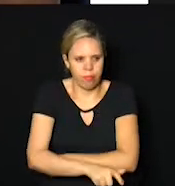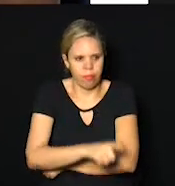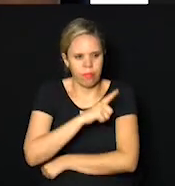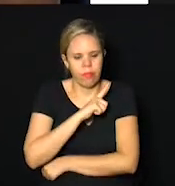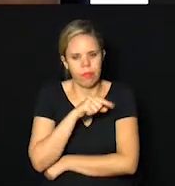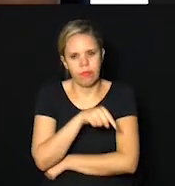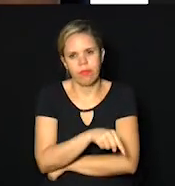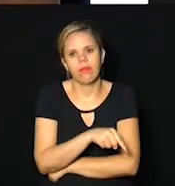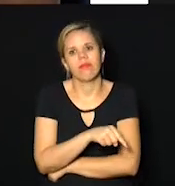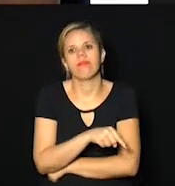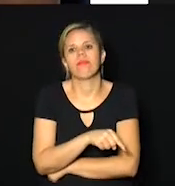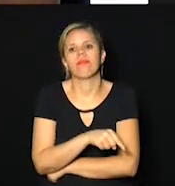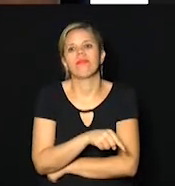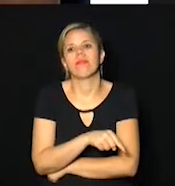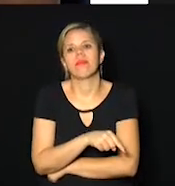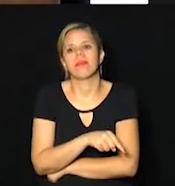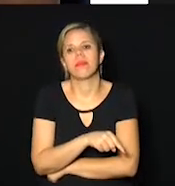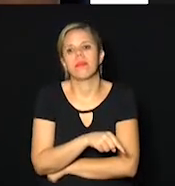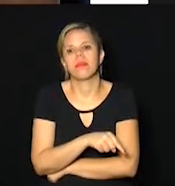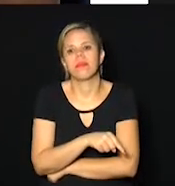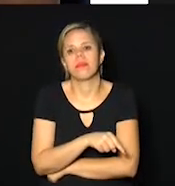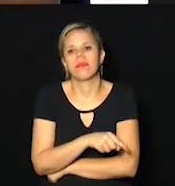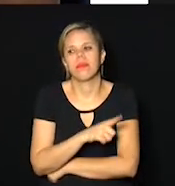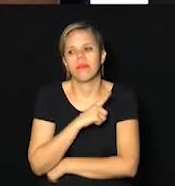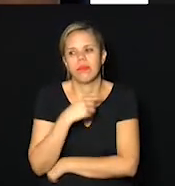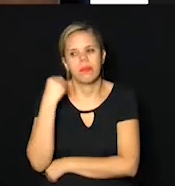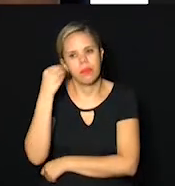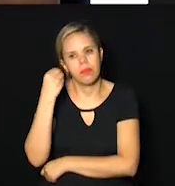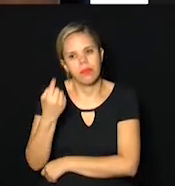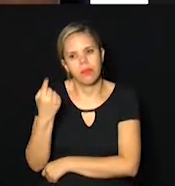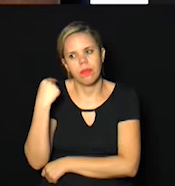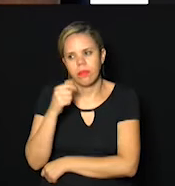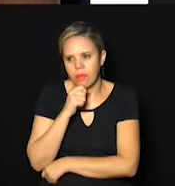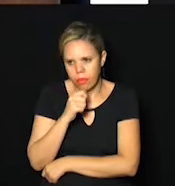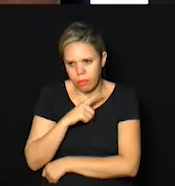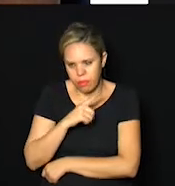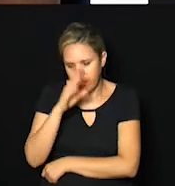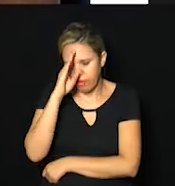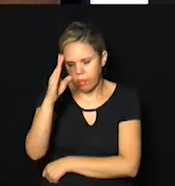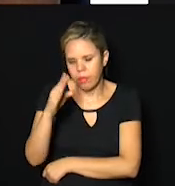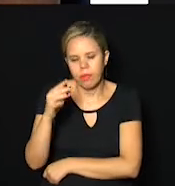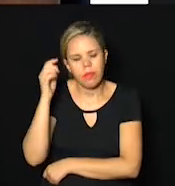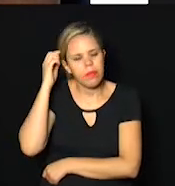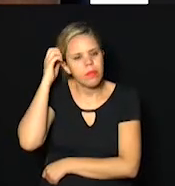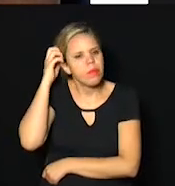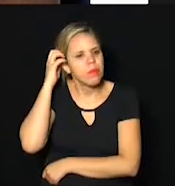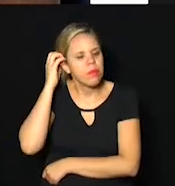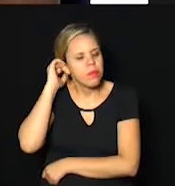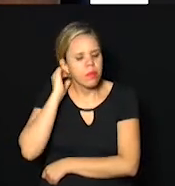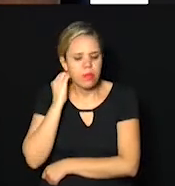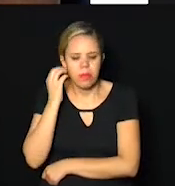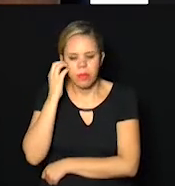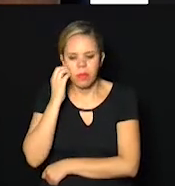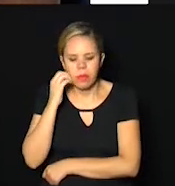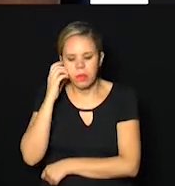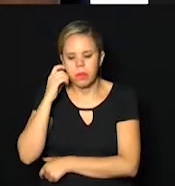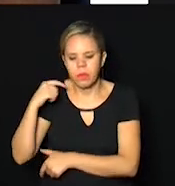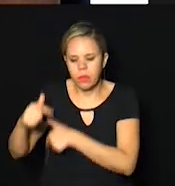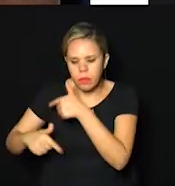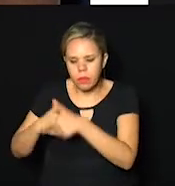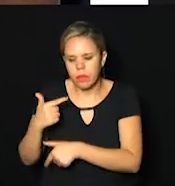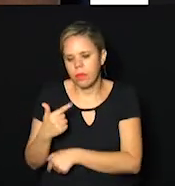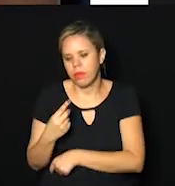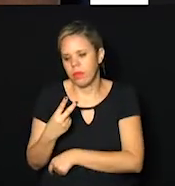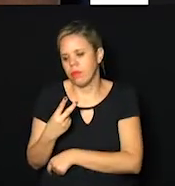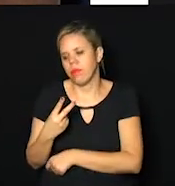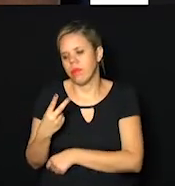teve, né? Tem ainda, mas principalmente teve durante os processos